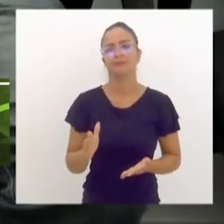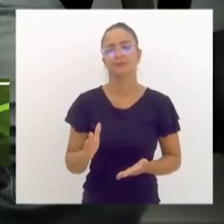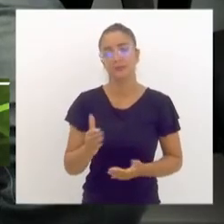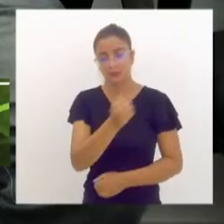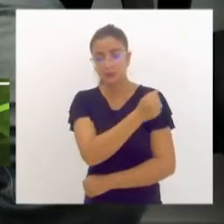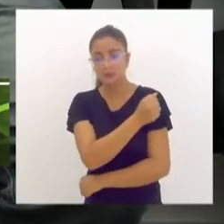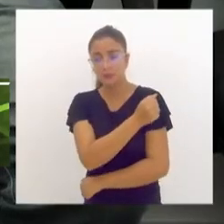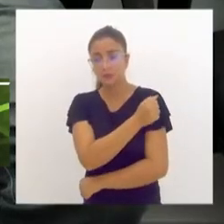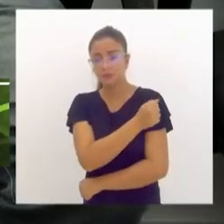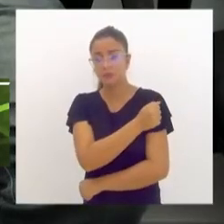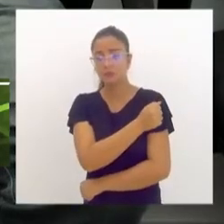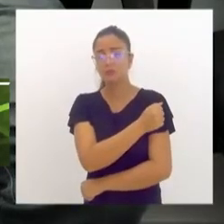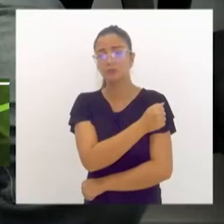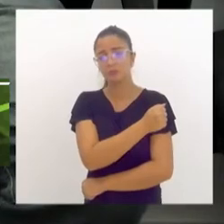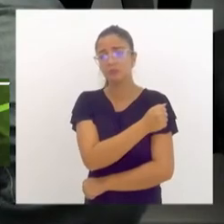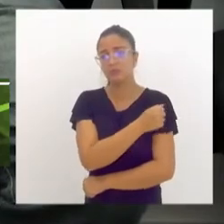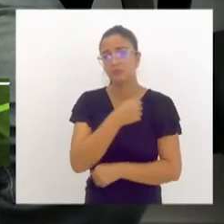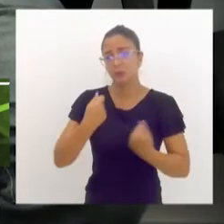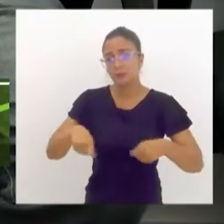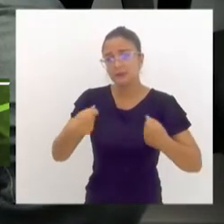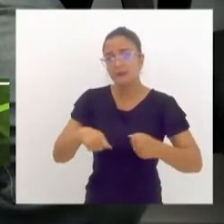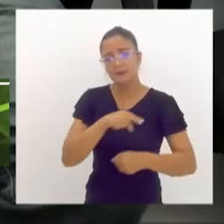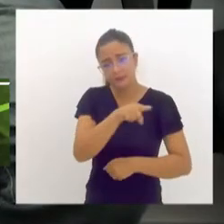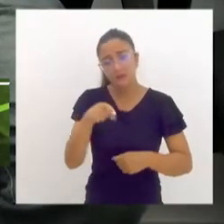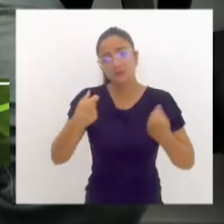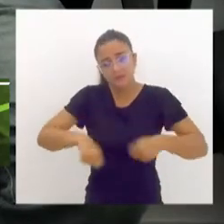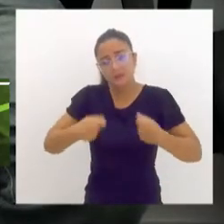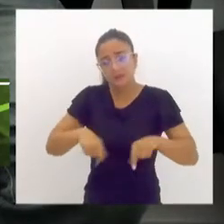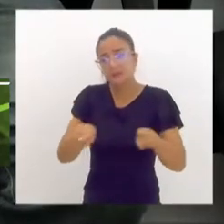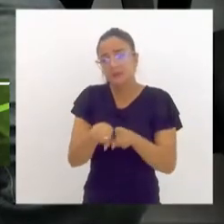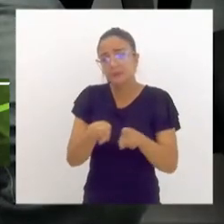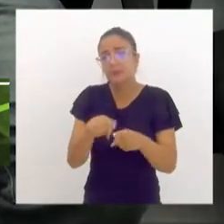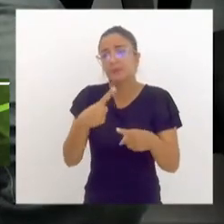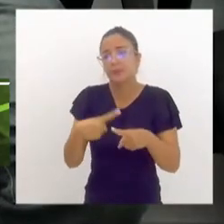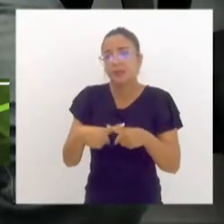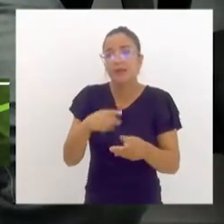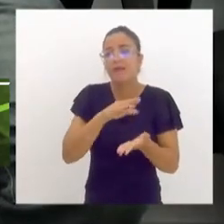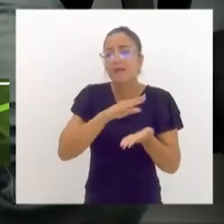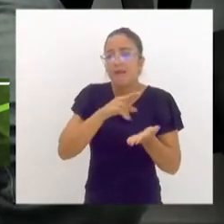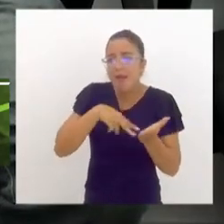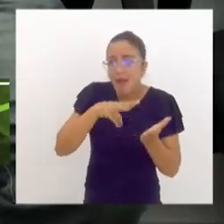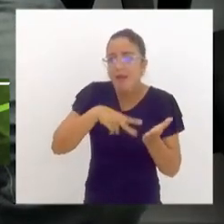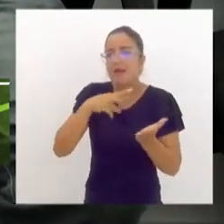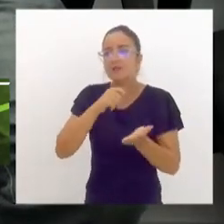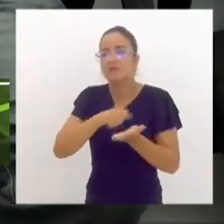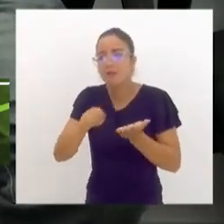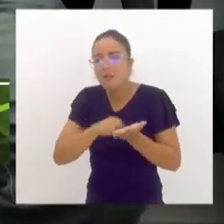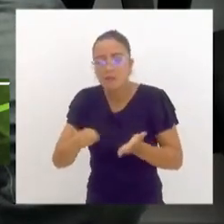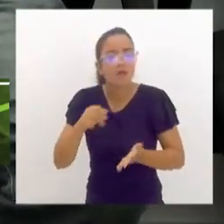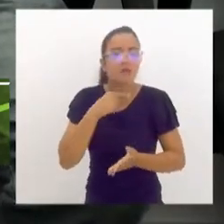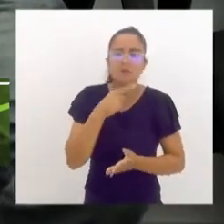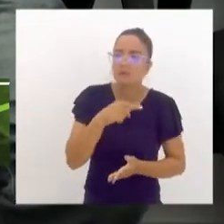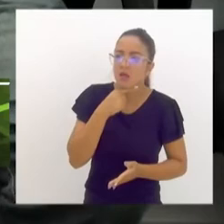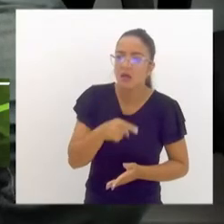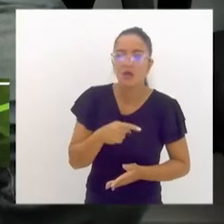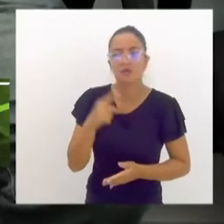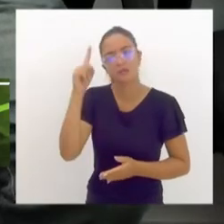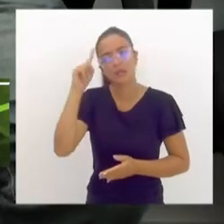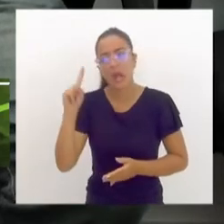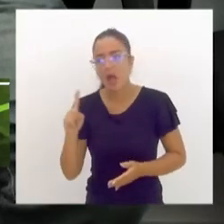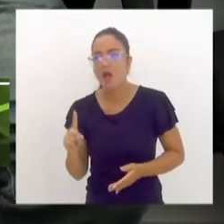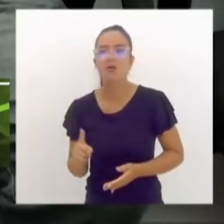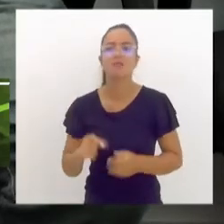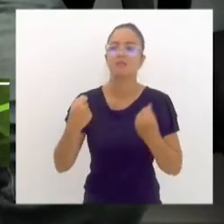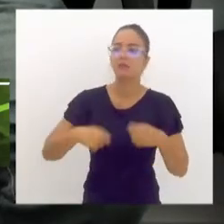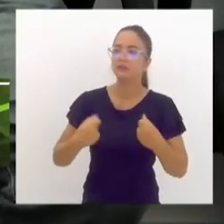alunos, que precisam, que não são alfabetizados e precisam de uma aceleração de educação para